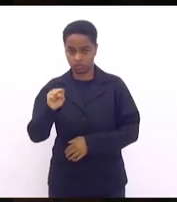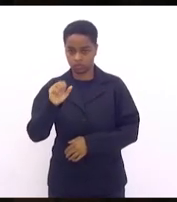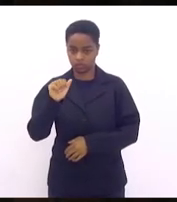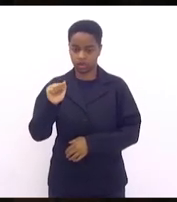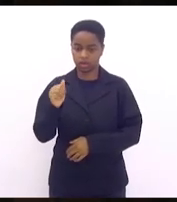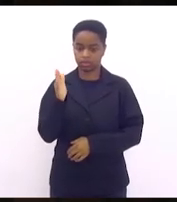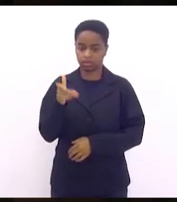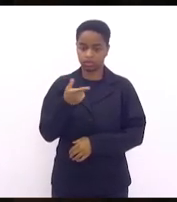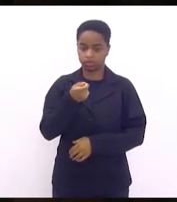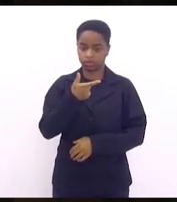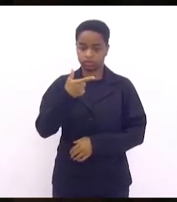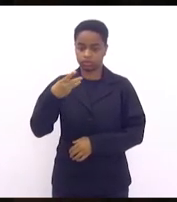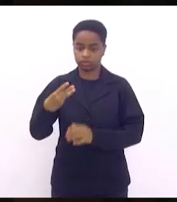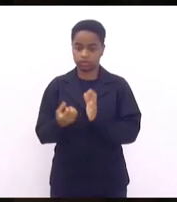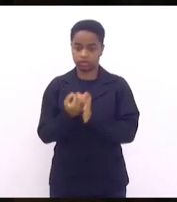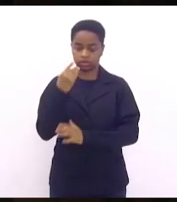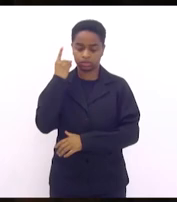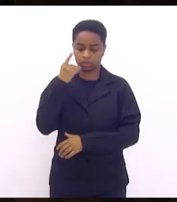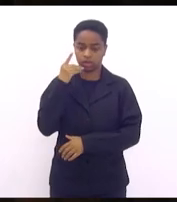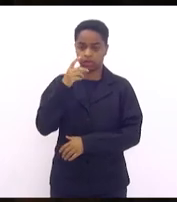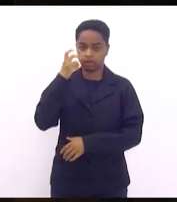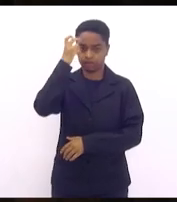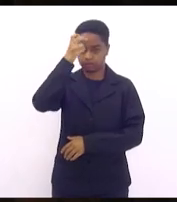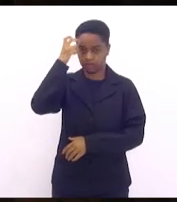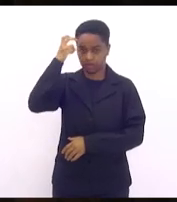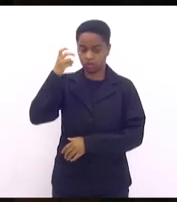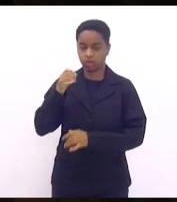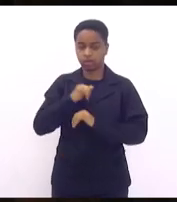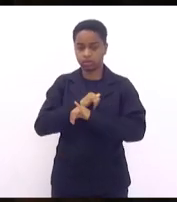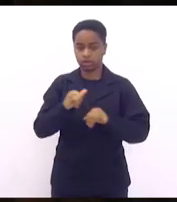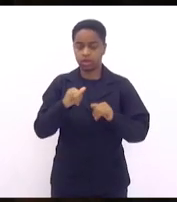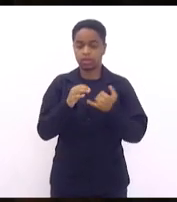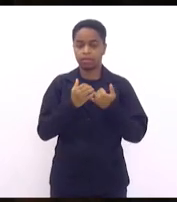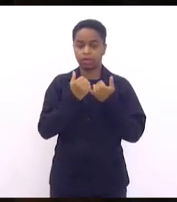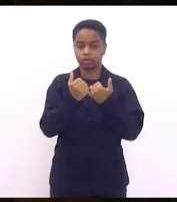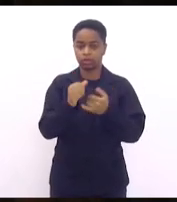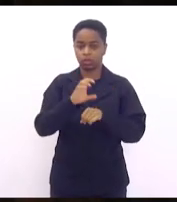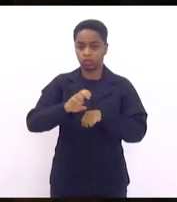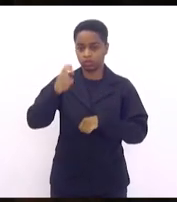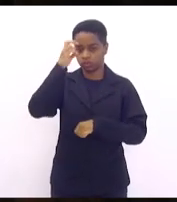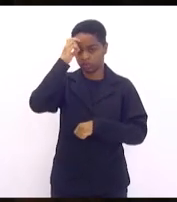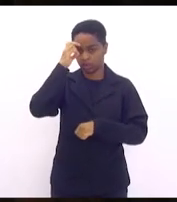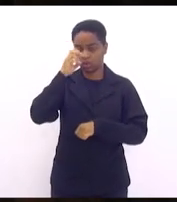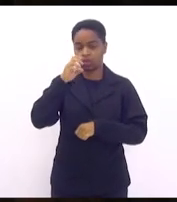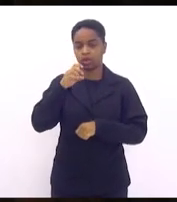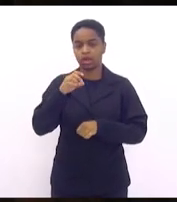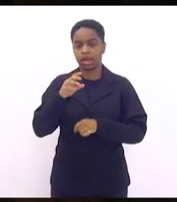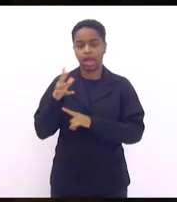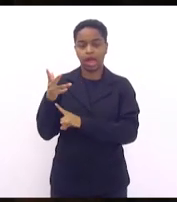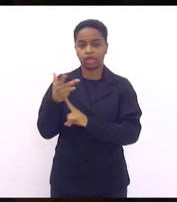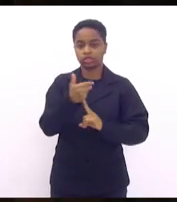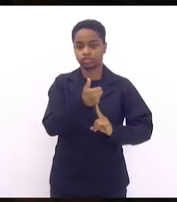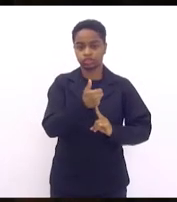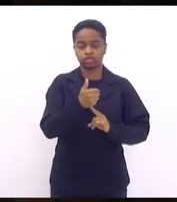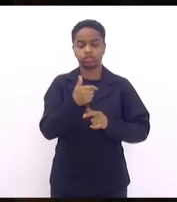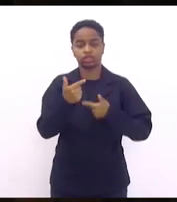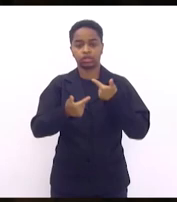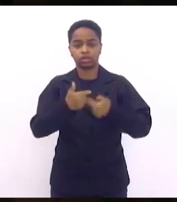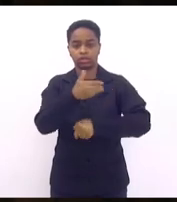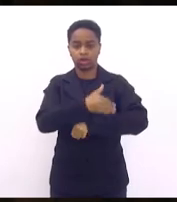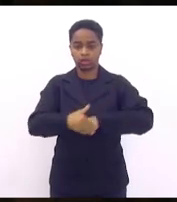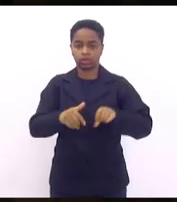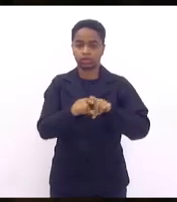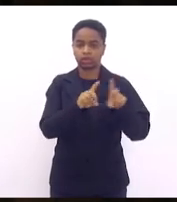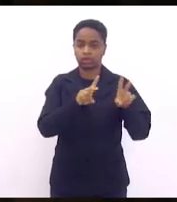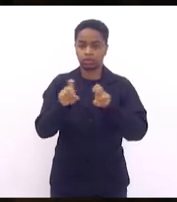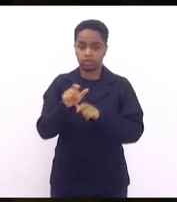da deputada Verônica Lima, que declara patrimônio cultural e material do Estado do Rio de Janeiro o artista de rua e dá outras providências. Em